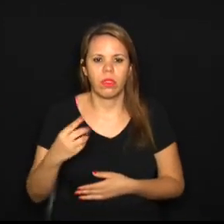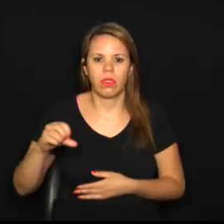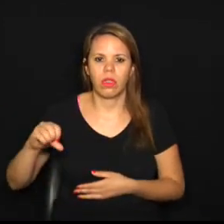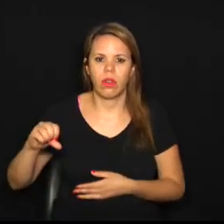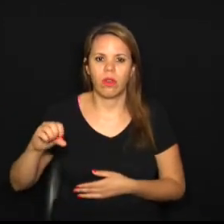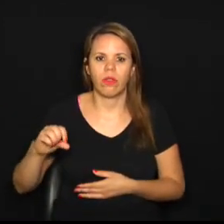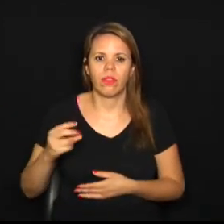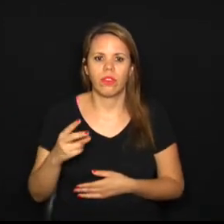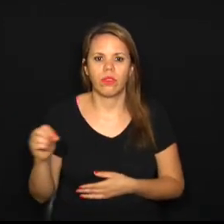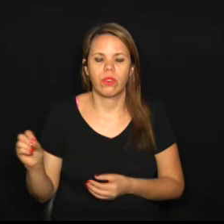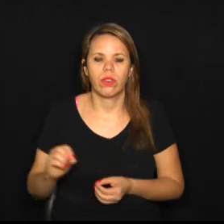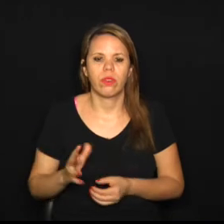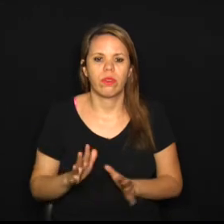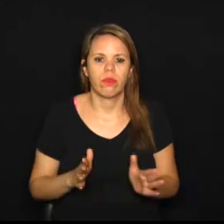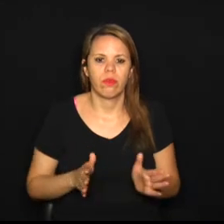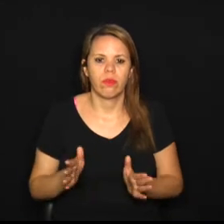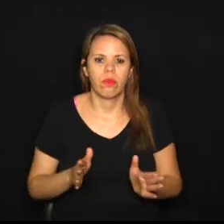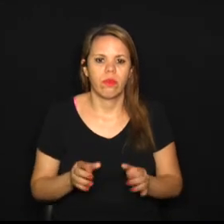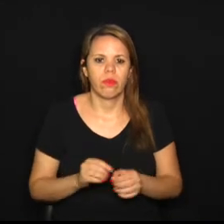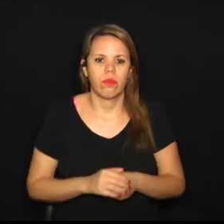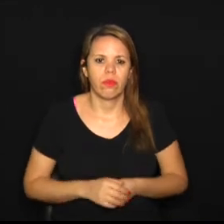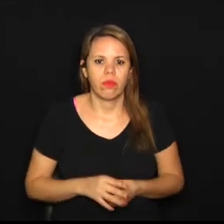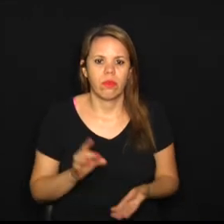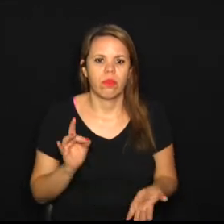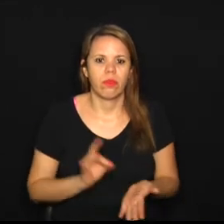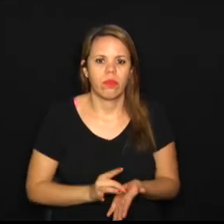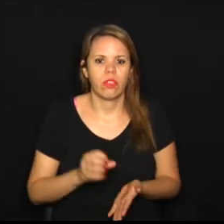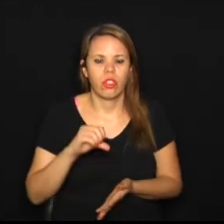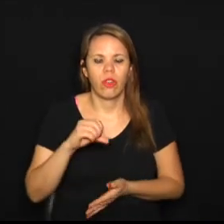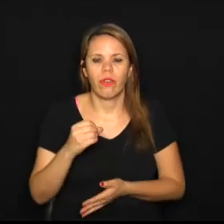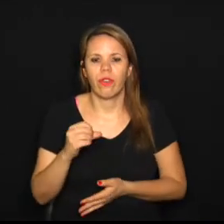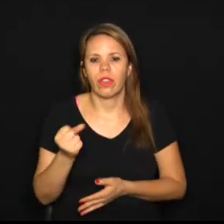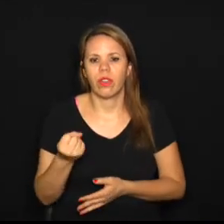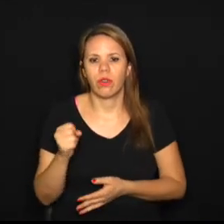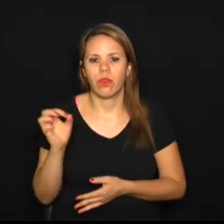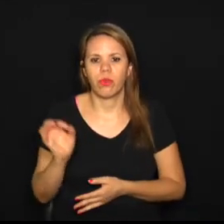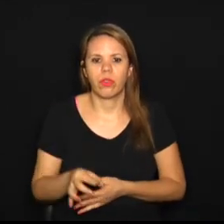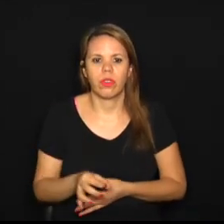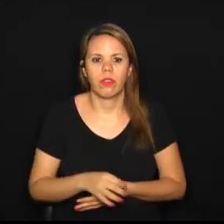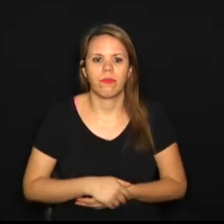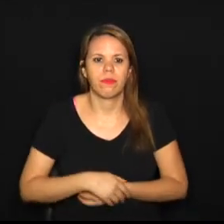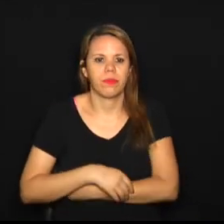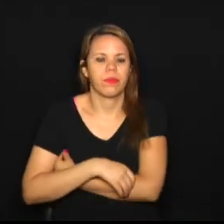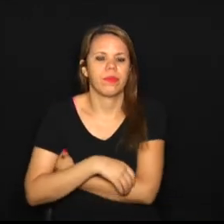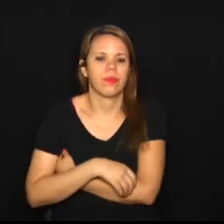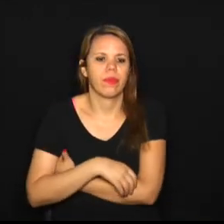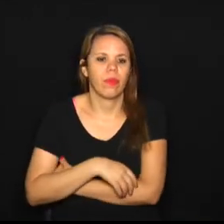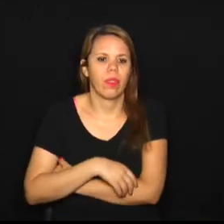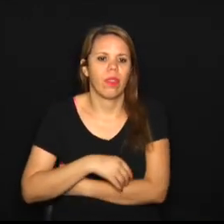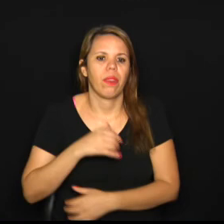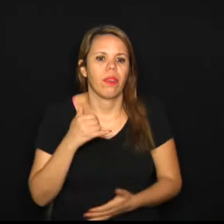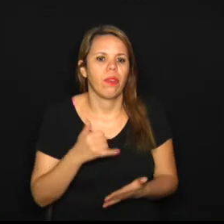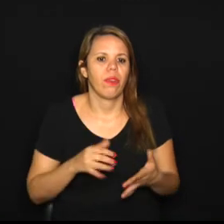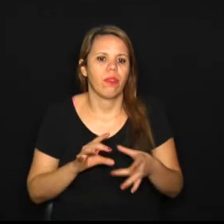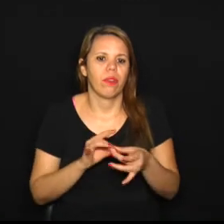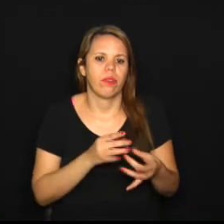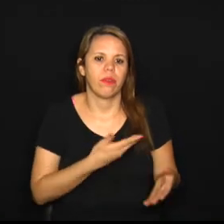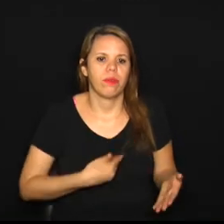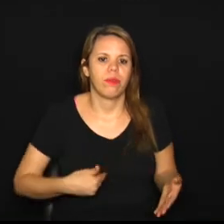1.139.200.000, uma realização de 98,8%. Outras transferências da União, a previsão era